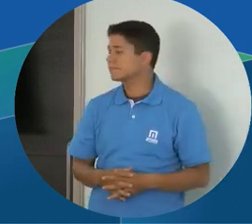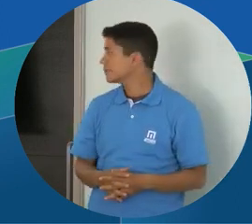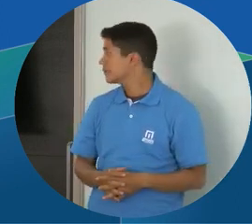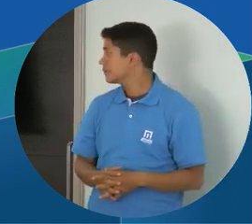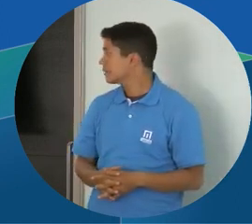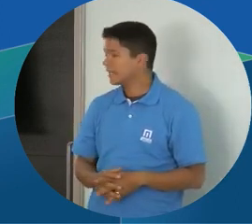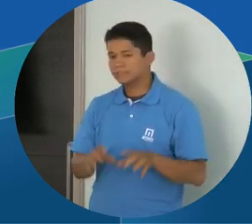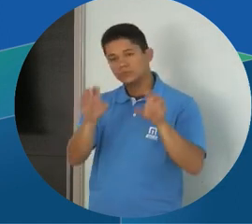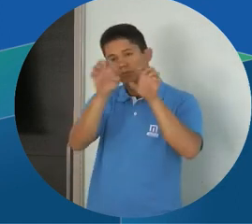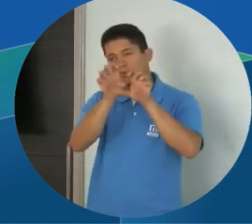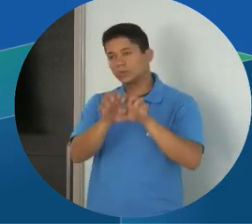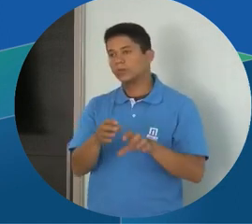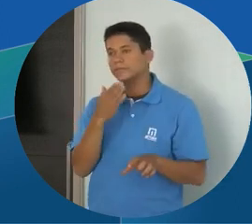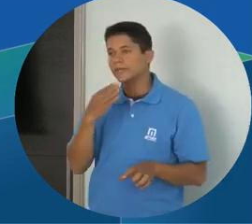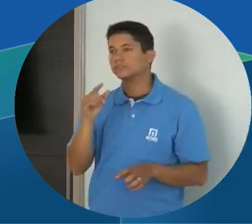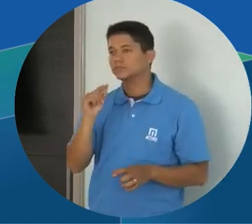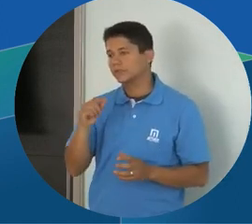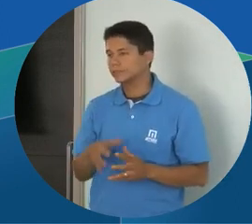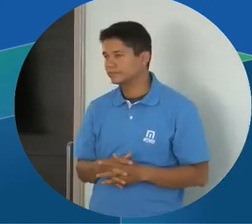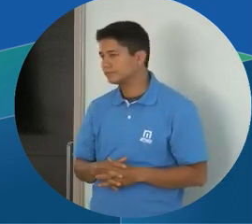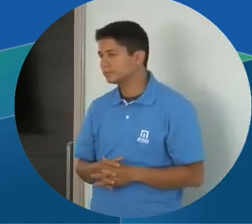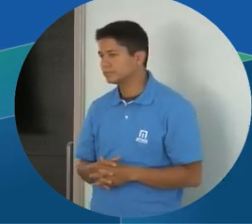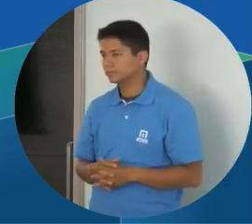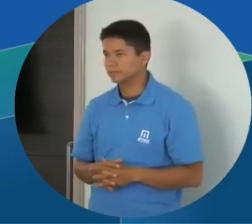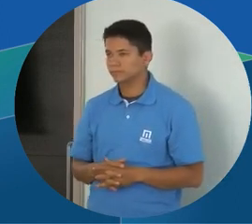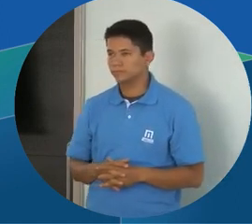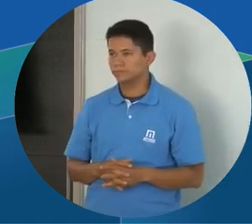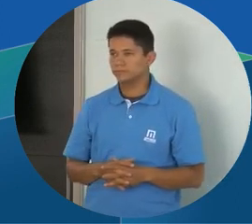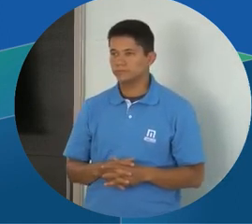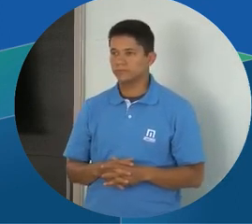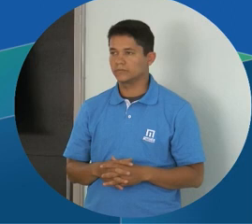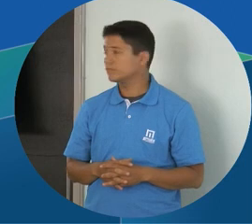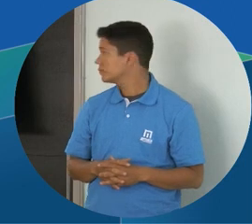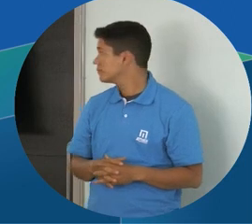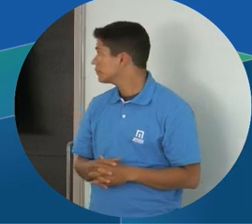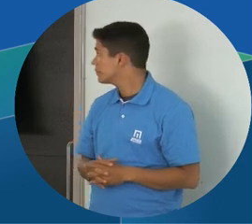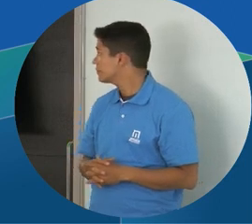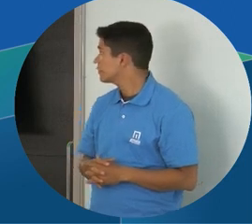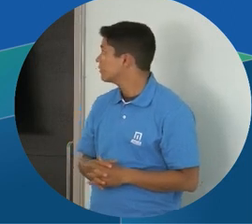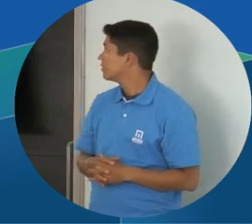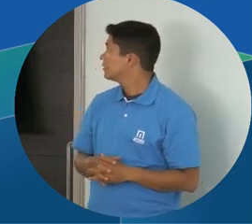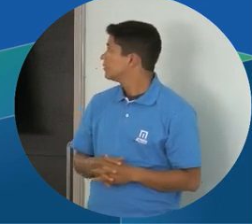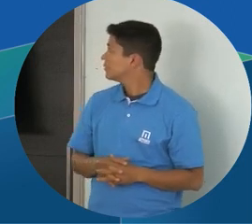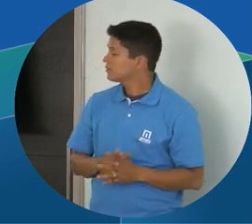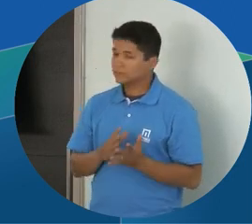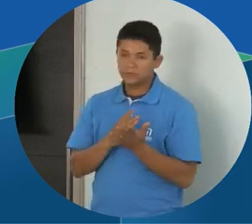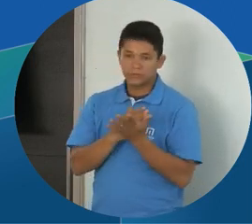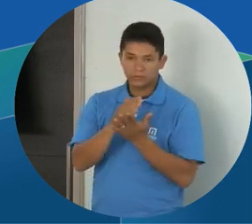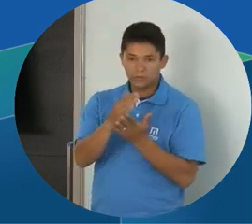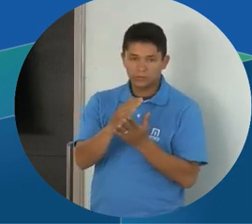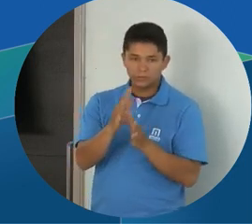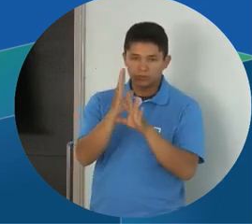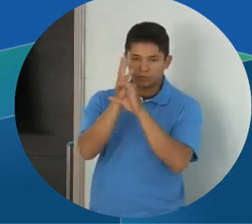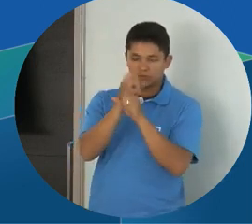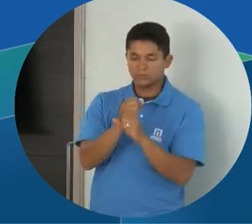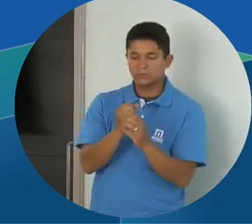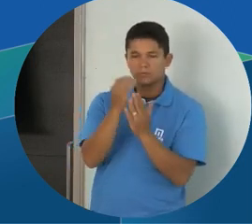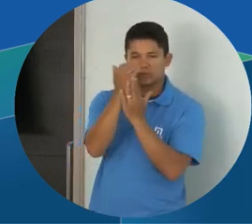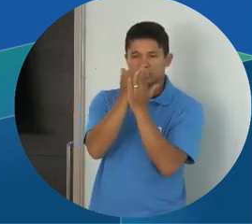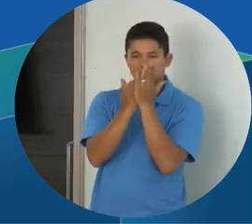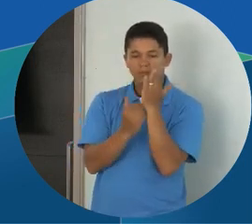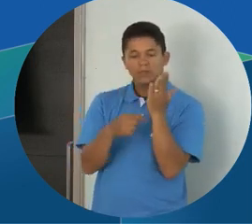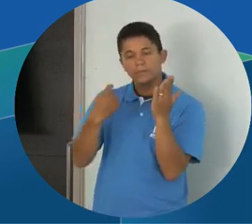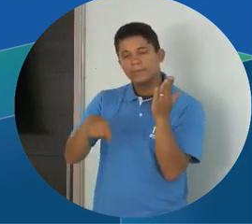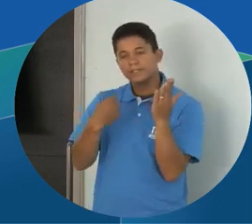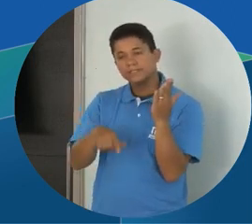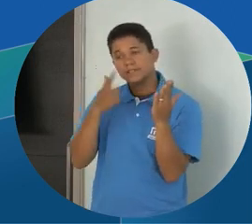solicitando. Então, a partir disso, como todo dimensionamento manda, a gente precisa considerar as